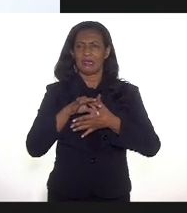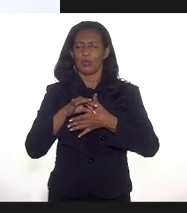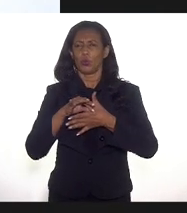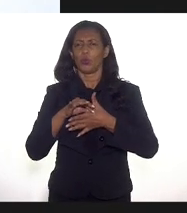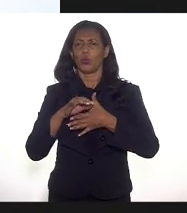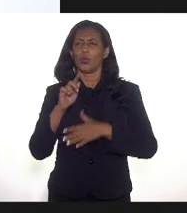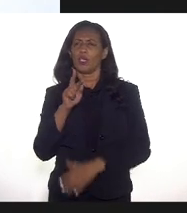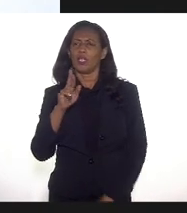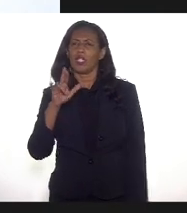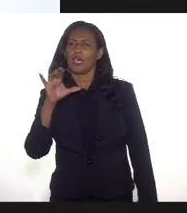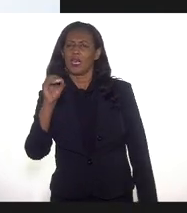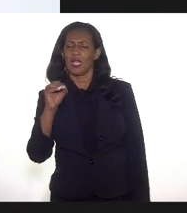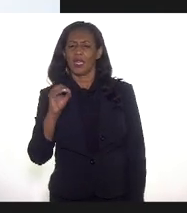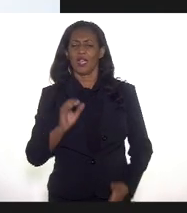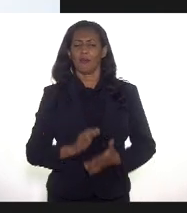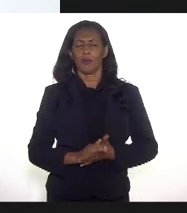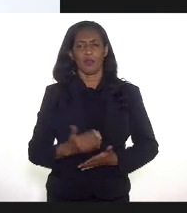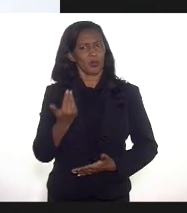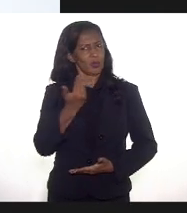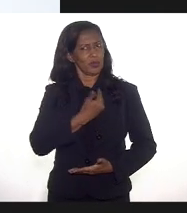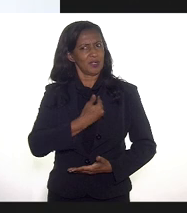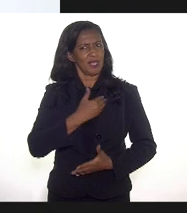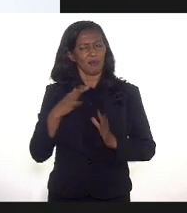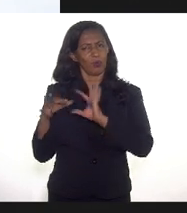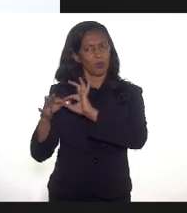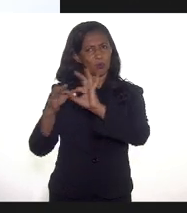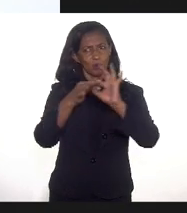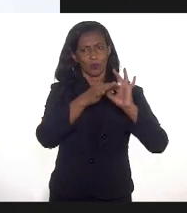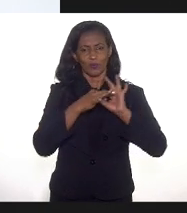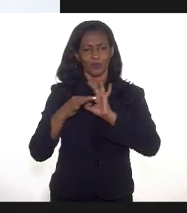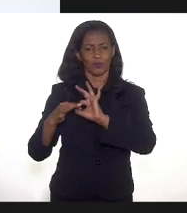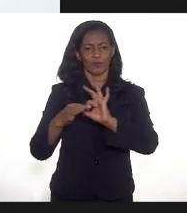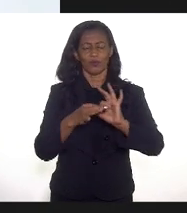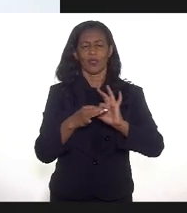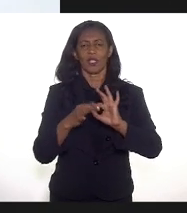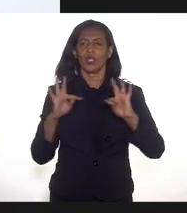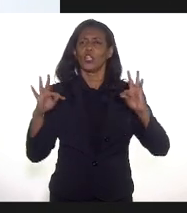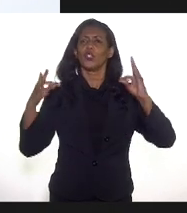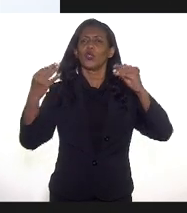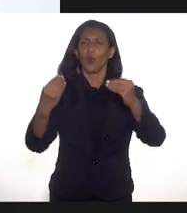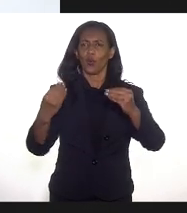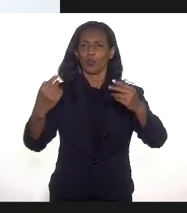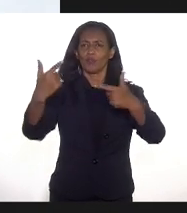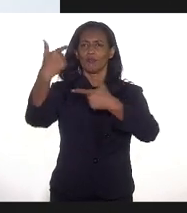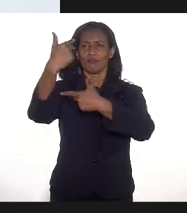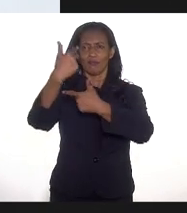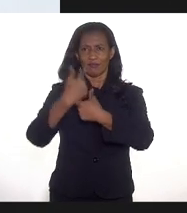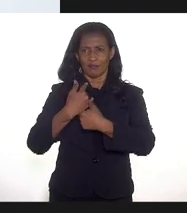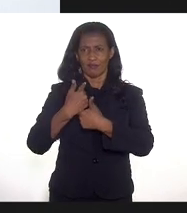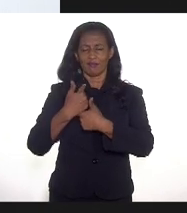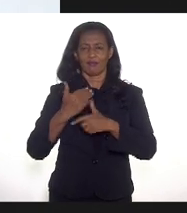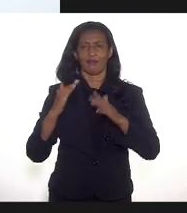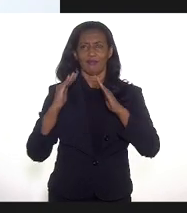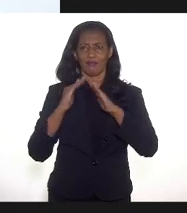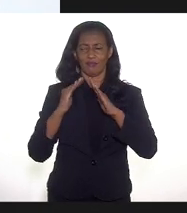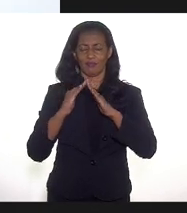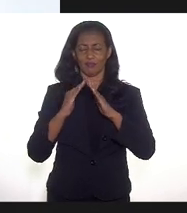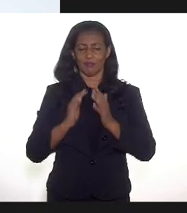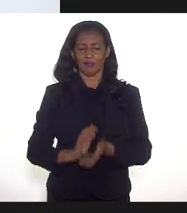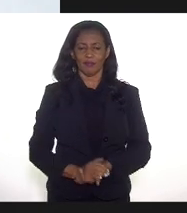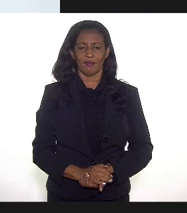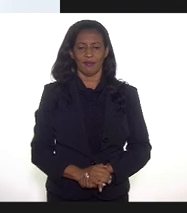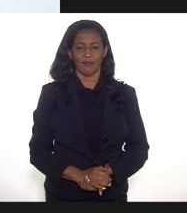estudantis e aos colegas aqui reunidos, né? Além de todos que nos assistem. Bom,